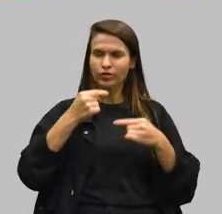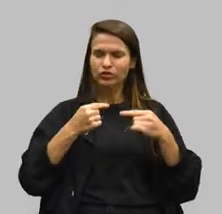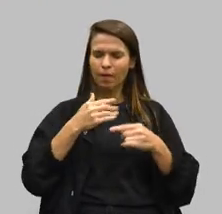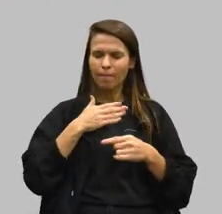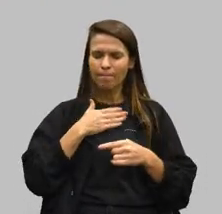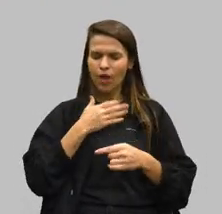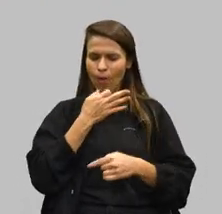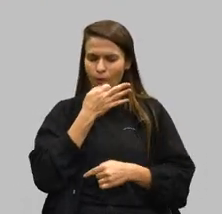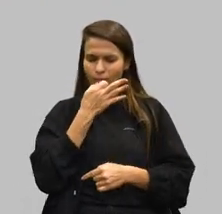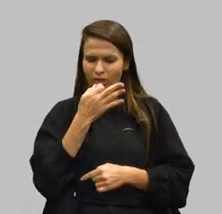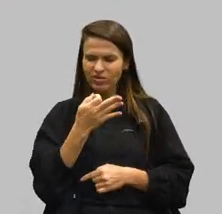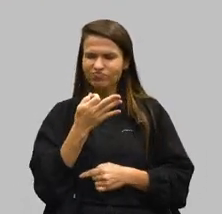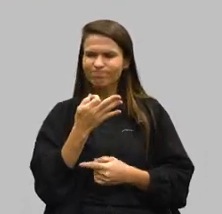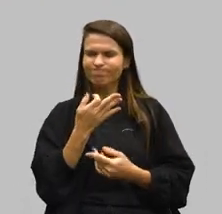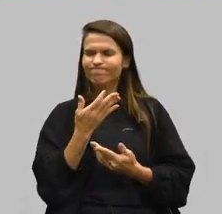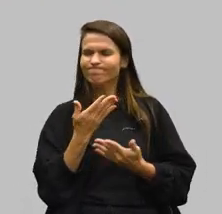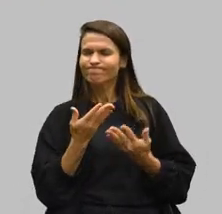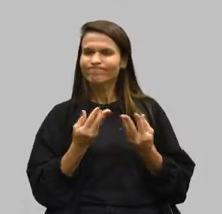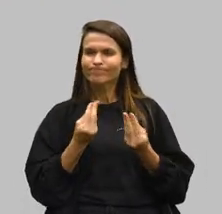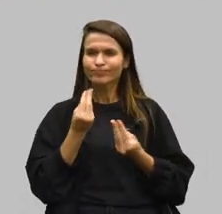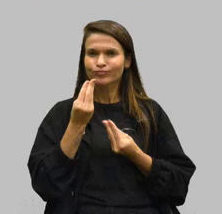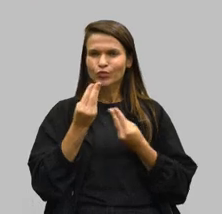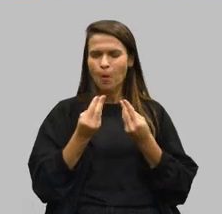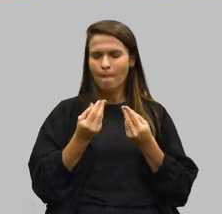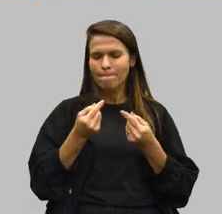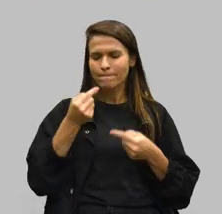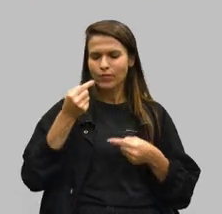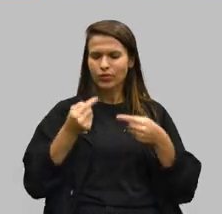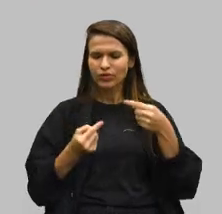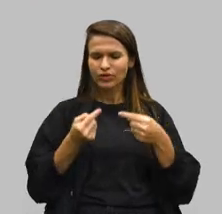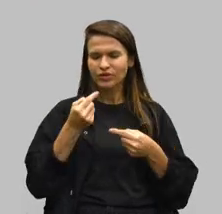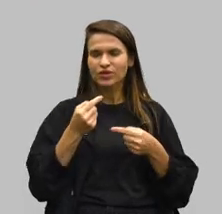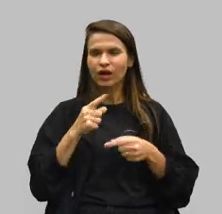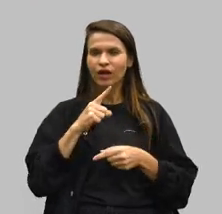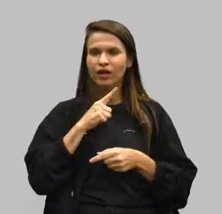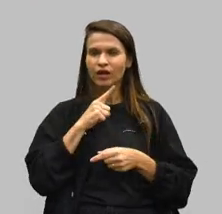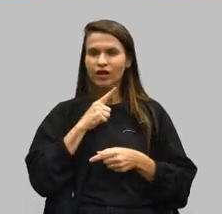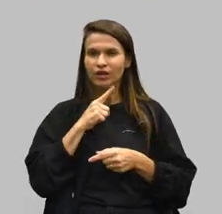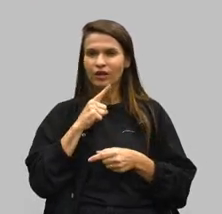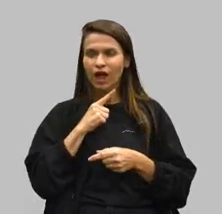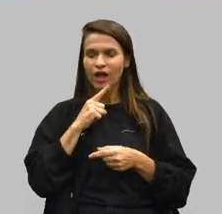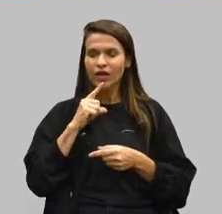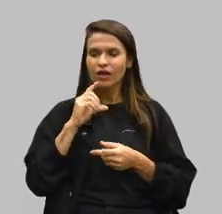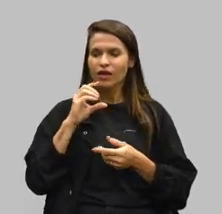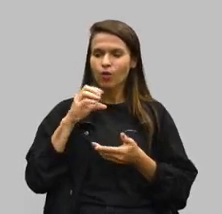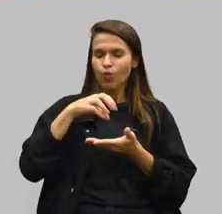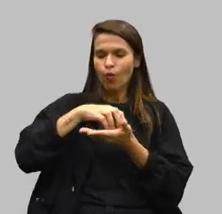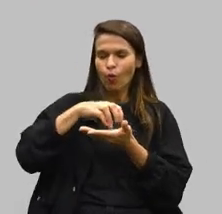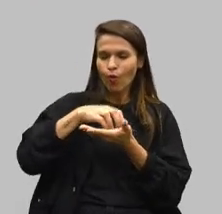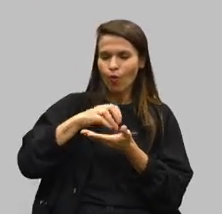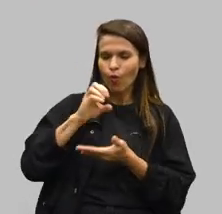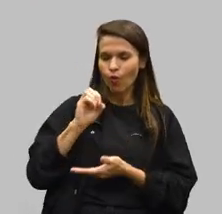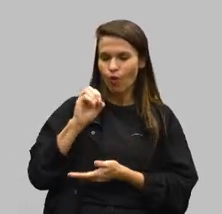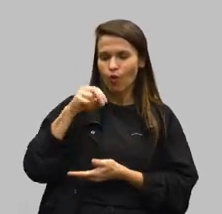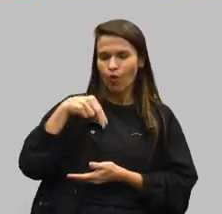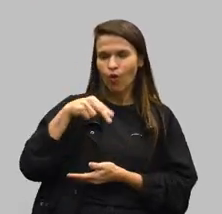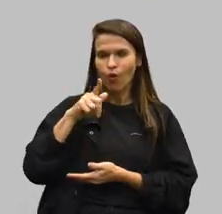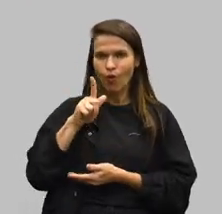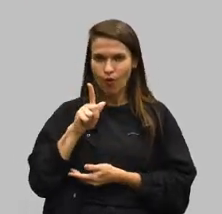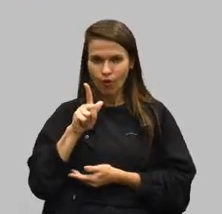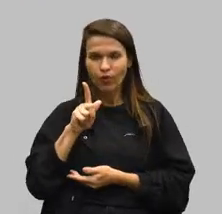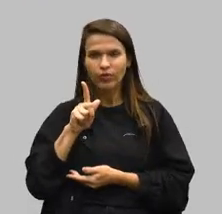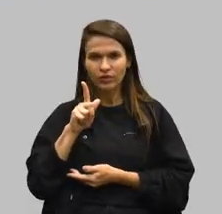vista exploratória política exploratória que envolve ONGs né organizações não